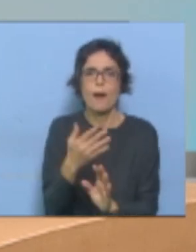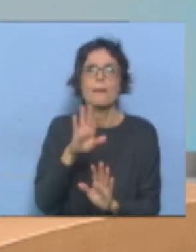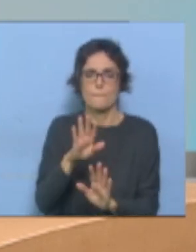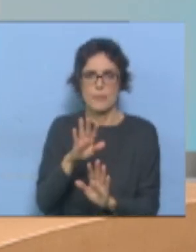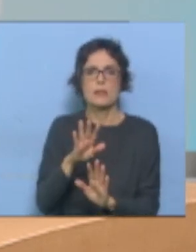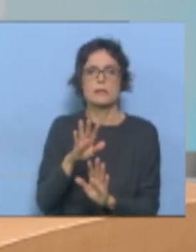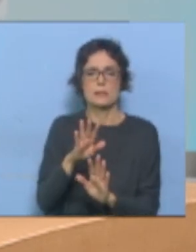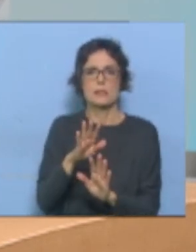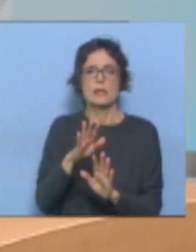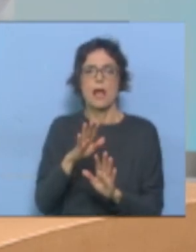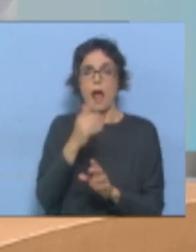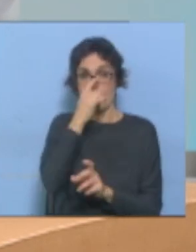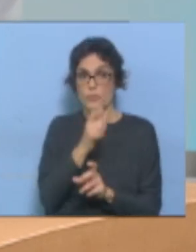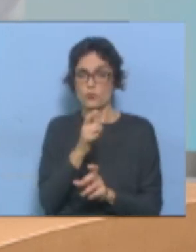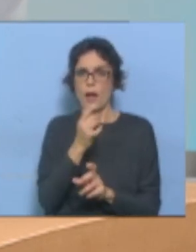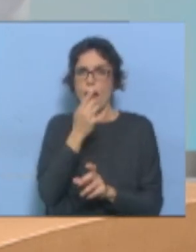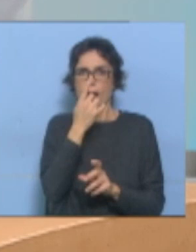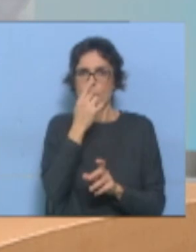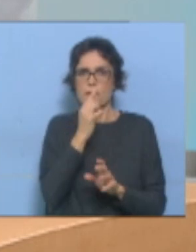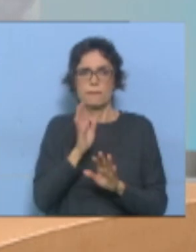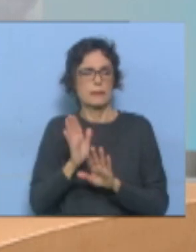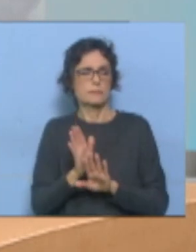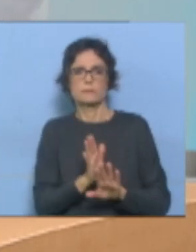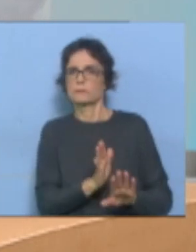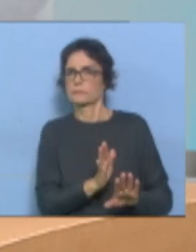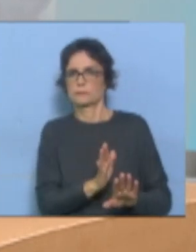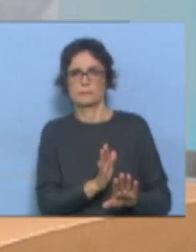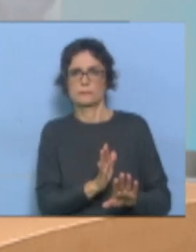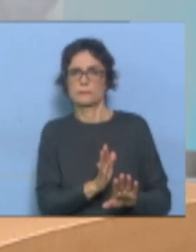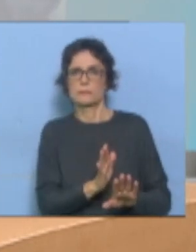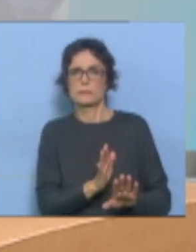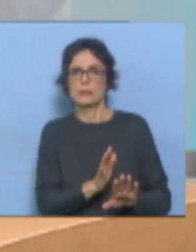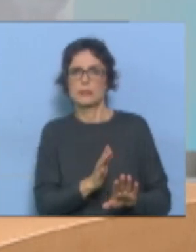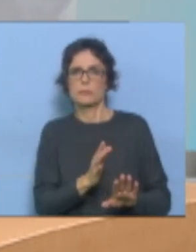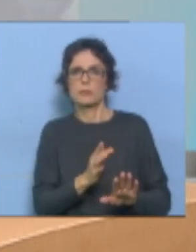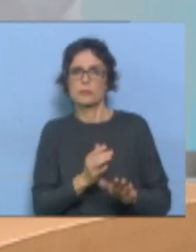respeito a matar alguém, é sempre a situação em que ela se coloca,